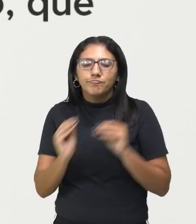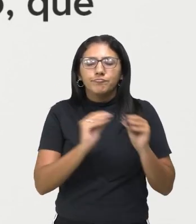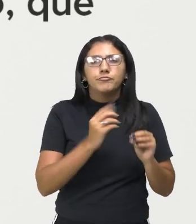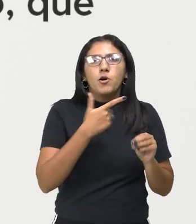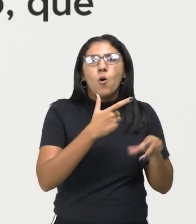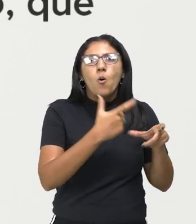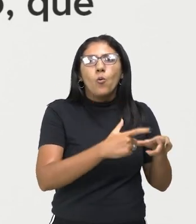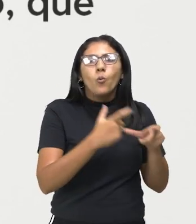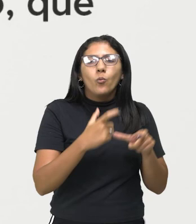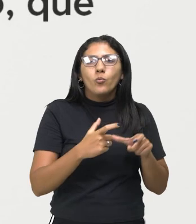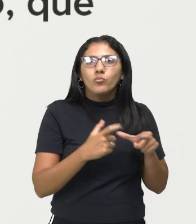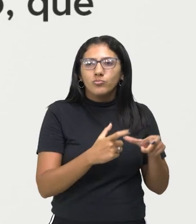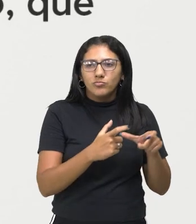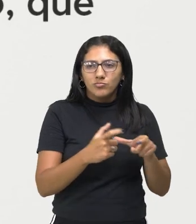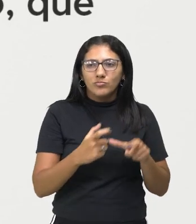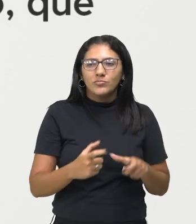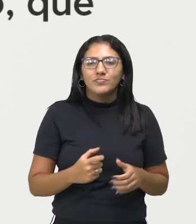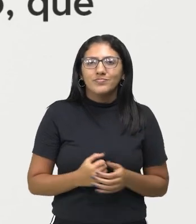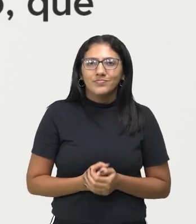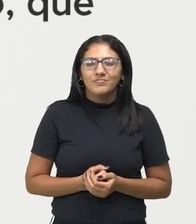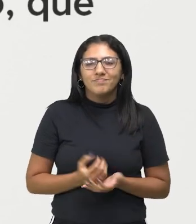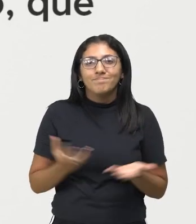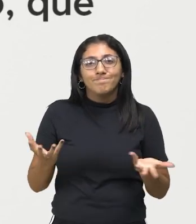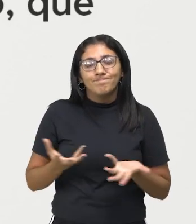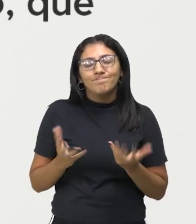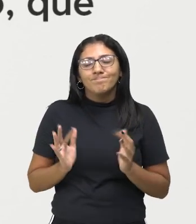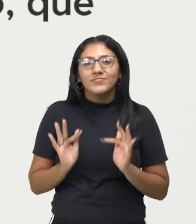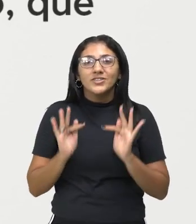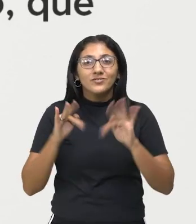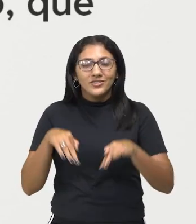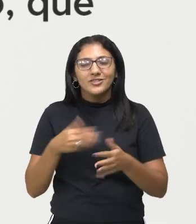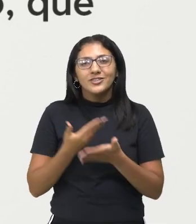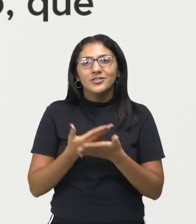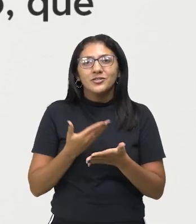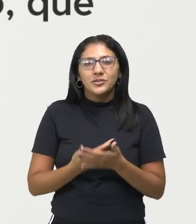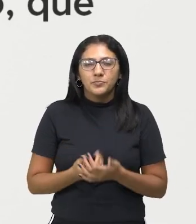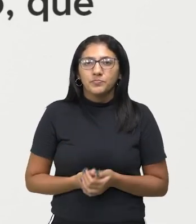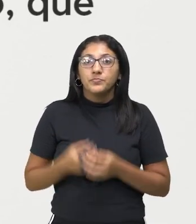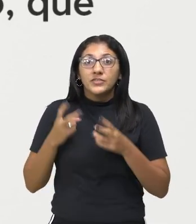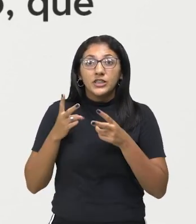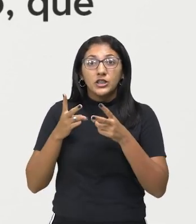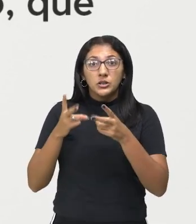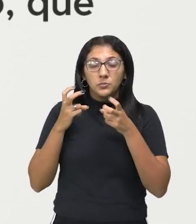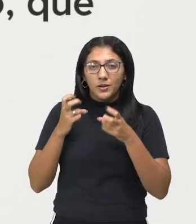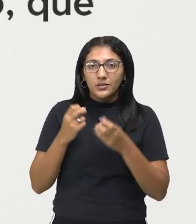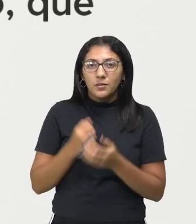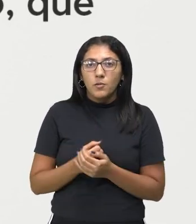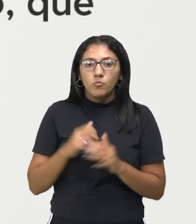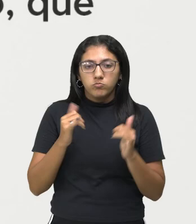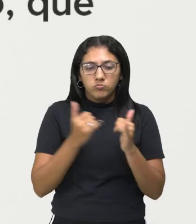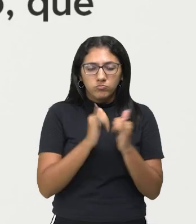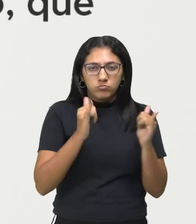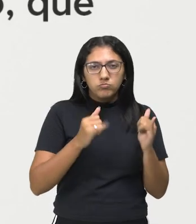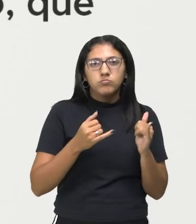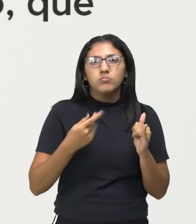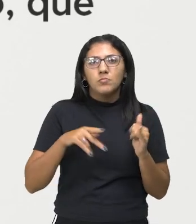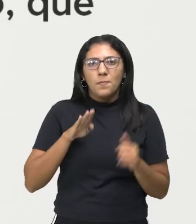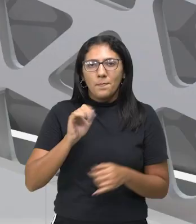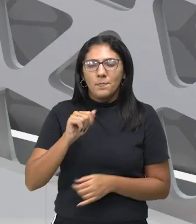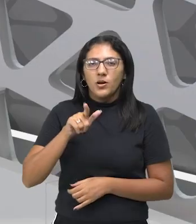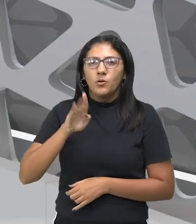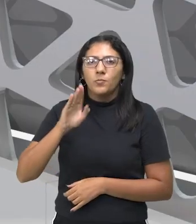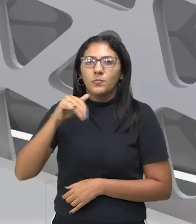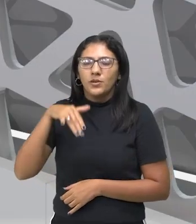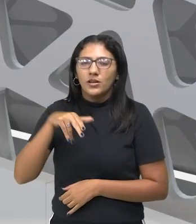lugares. E aí fechamos então a nossa aula. Então a gente verifica que aqui no caso a usina hidrelétrica de Balbina é